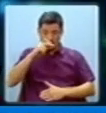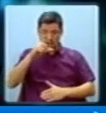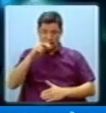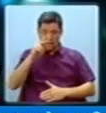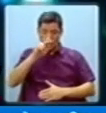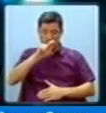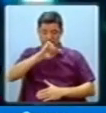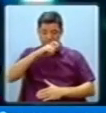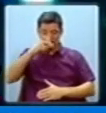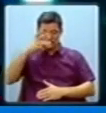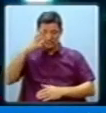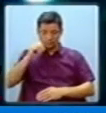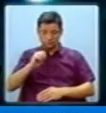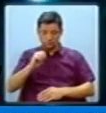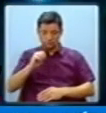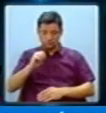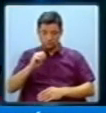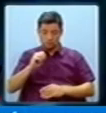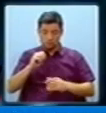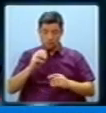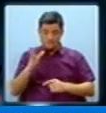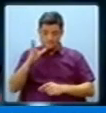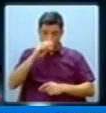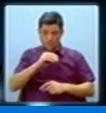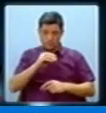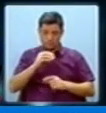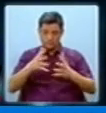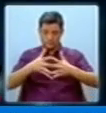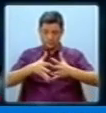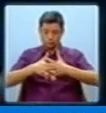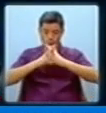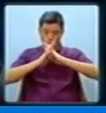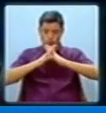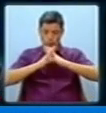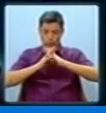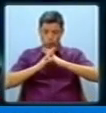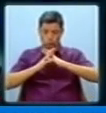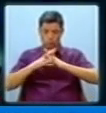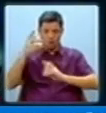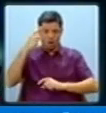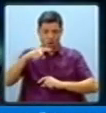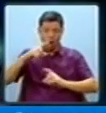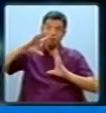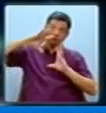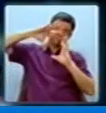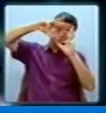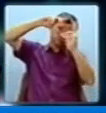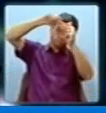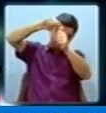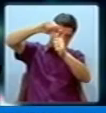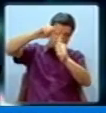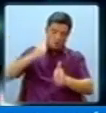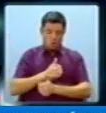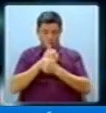no presente. E, portanto, quanto mais estruturas destas nós conseguimos encontrar no universo primitivo,